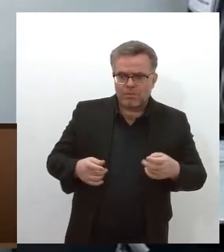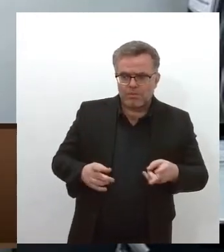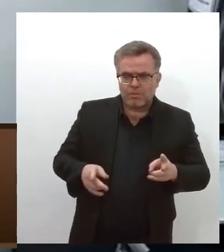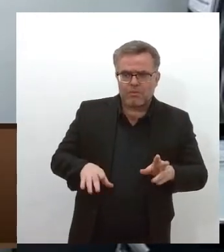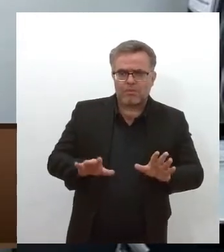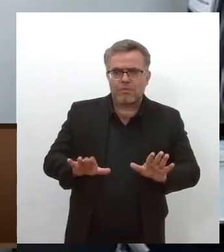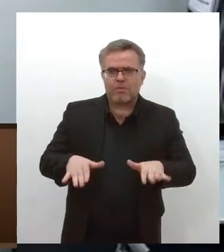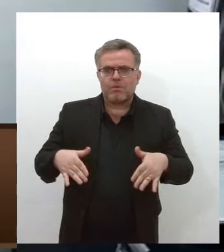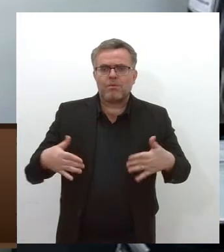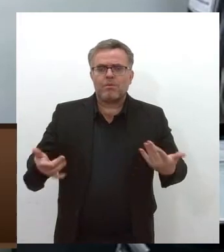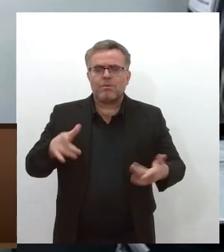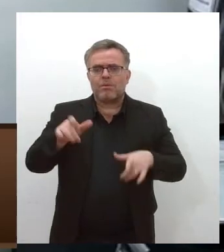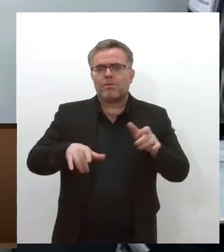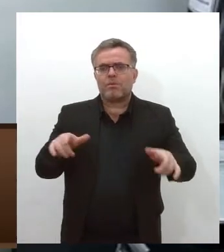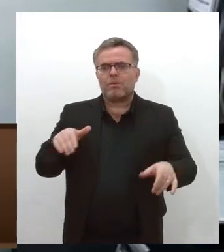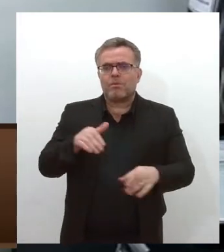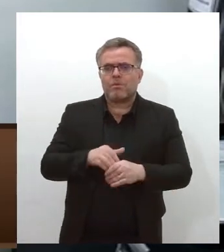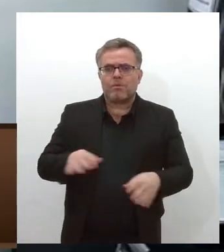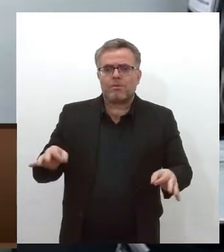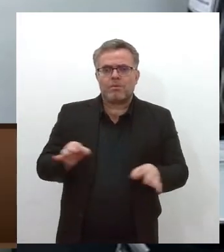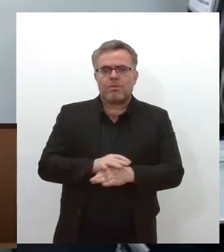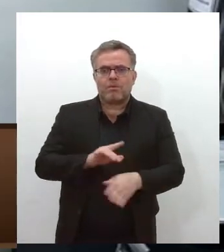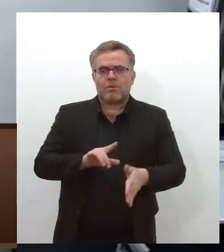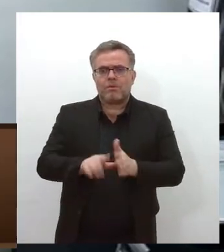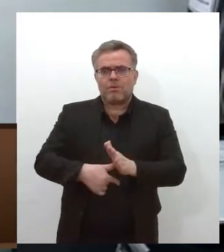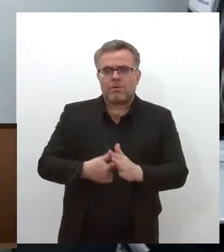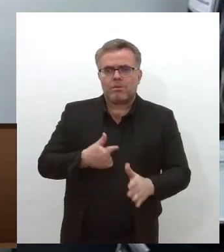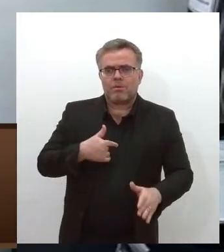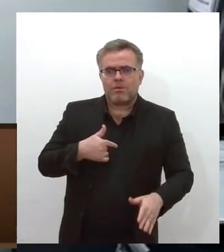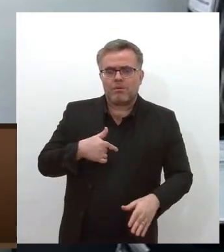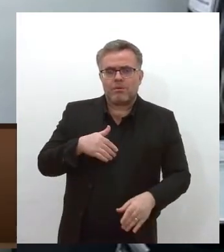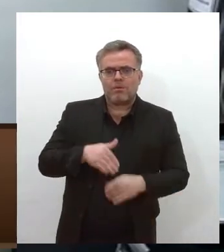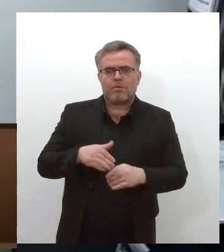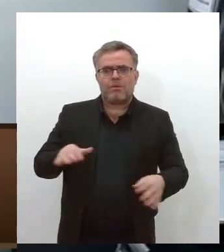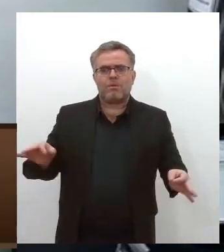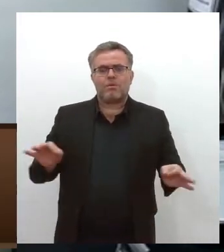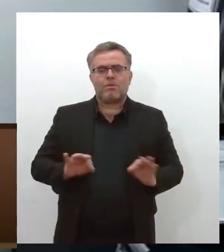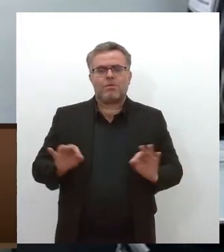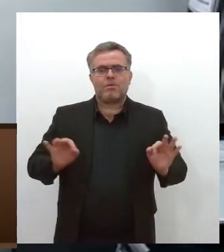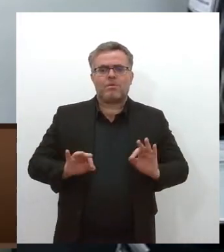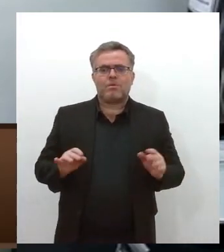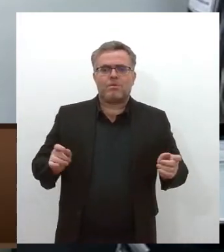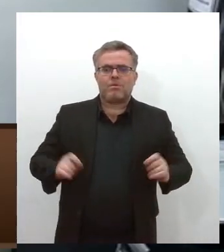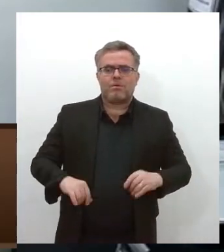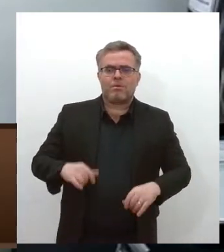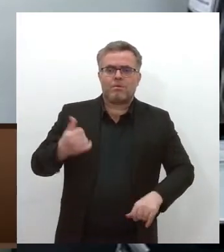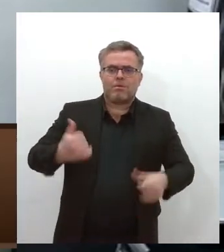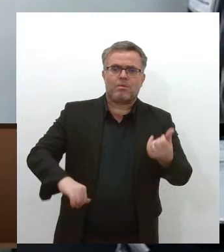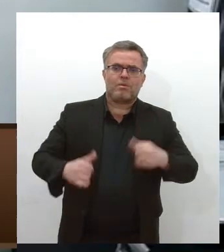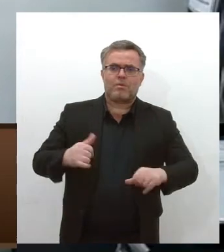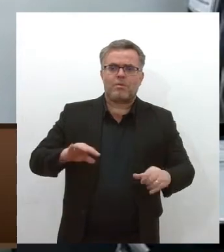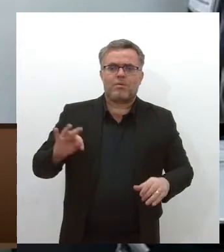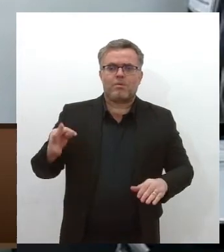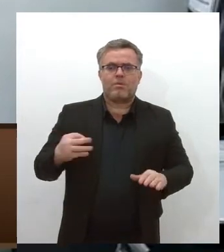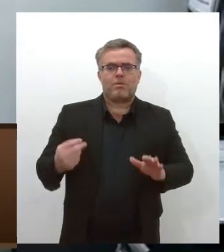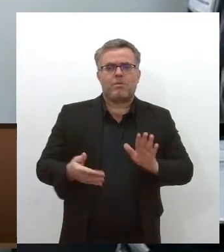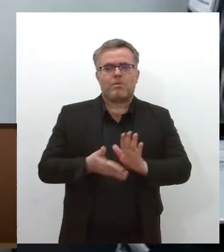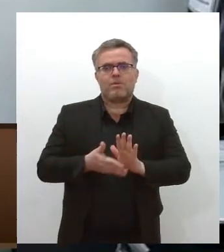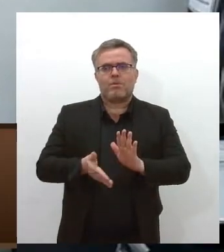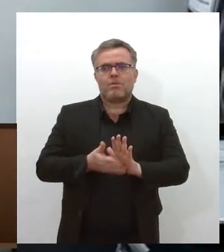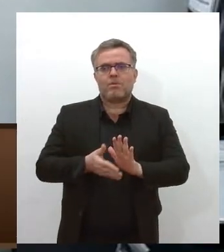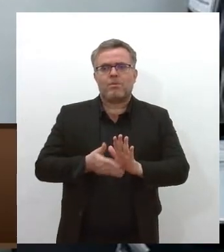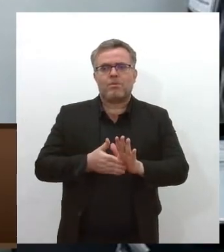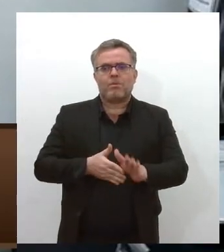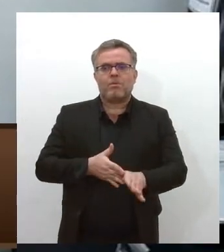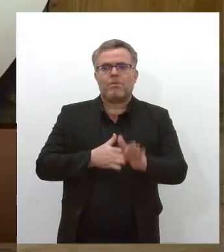deixar para escolher o voto na última hora, mas analisar todas as propostas voltadas para o poder